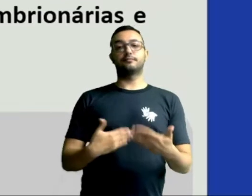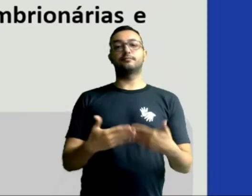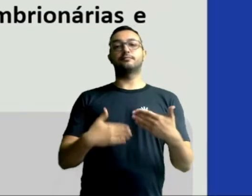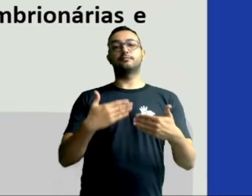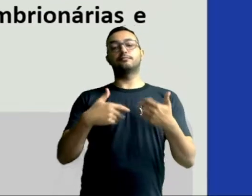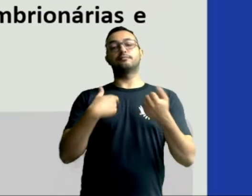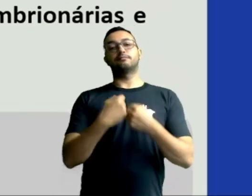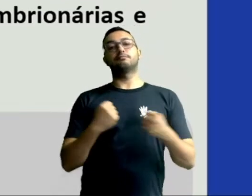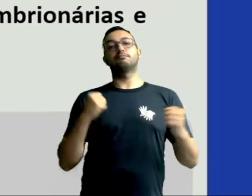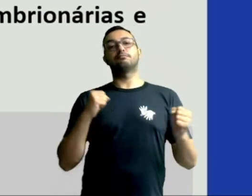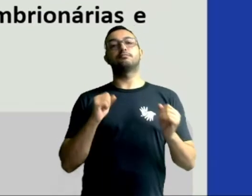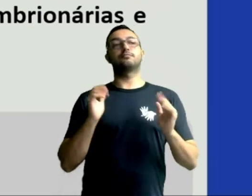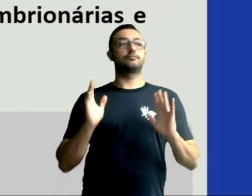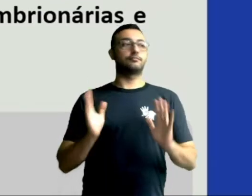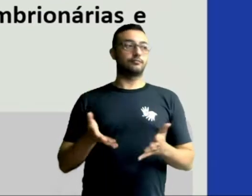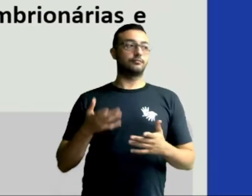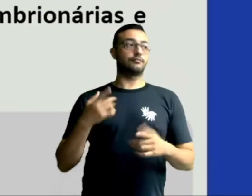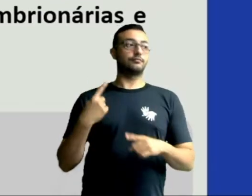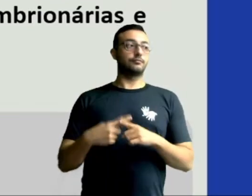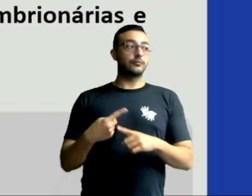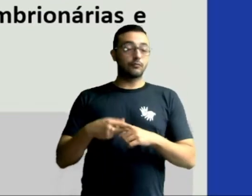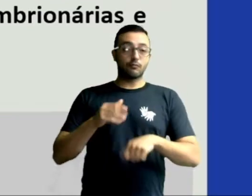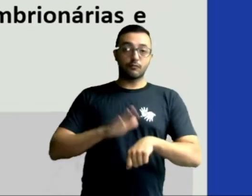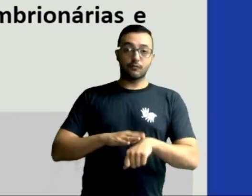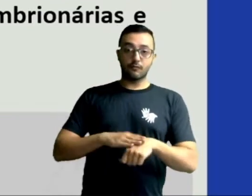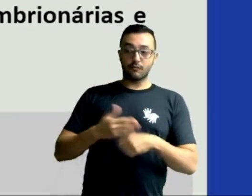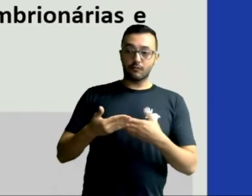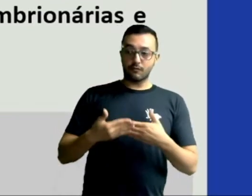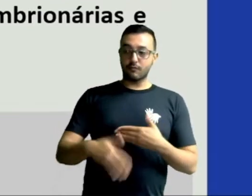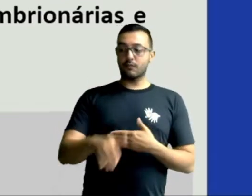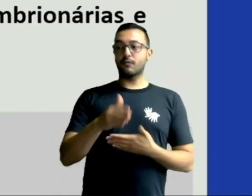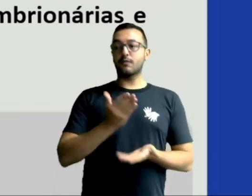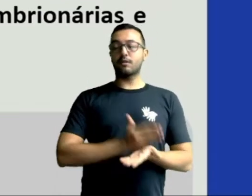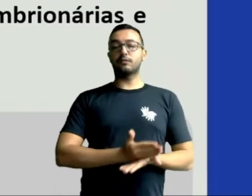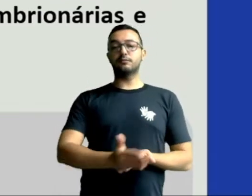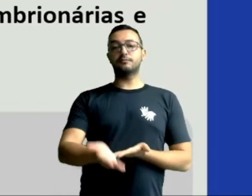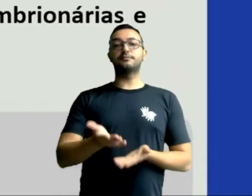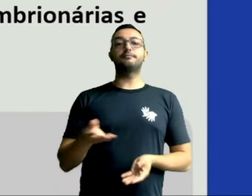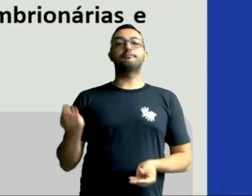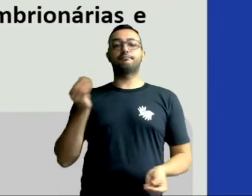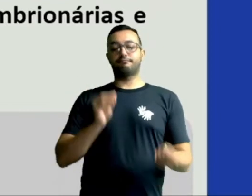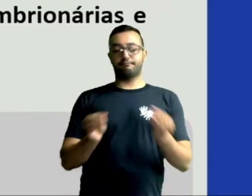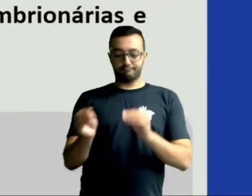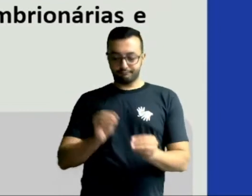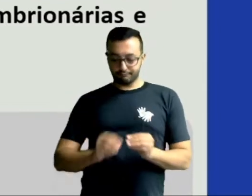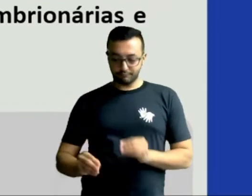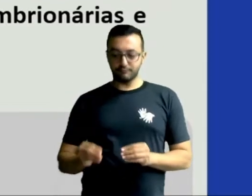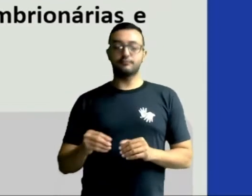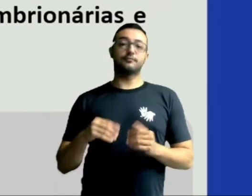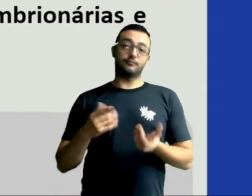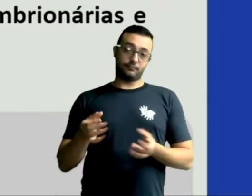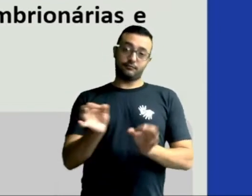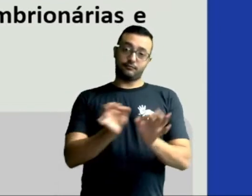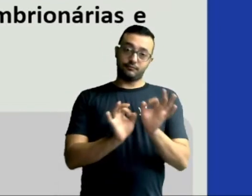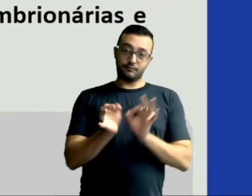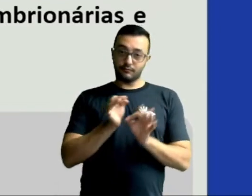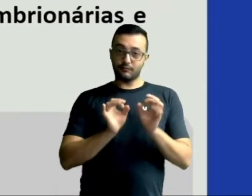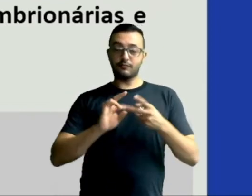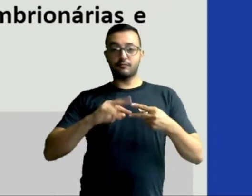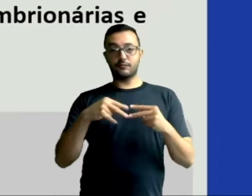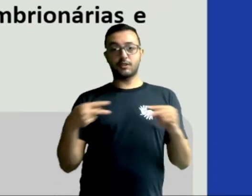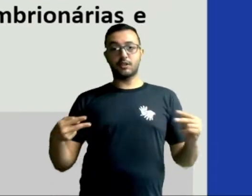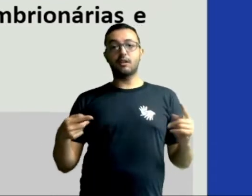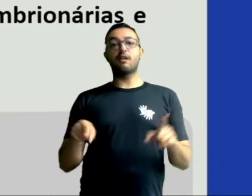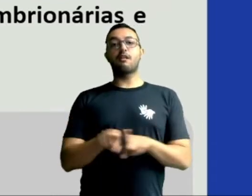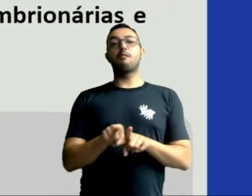avançar grandemente. Porque a partir do momento que a gente consegue fazer a manipulação lá dessa molécula de DNA,